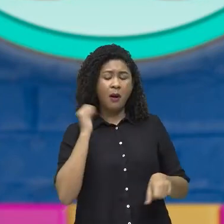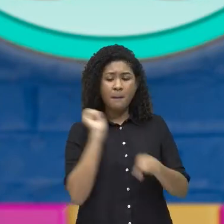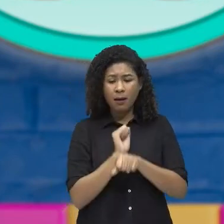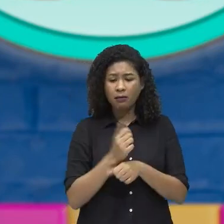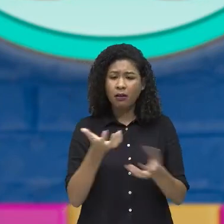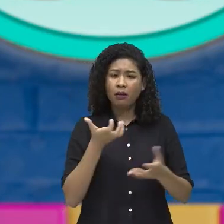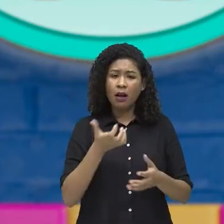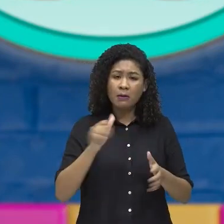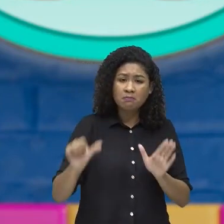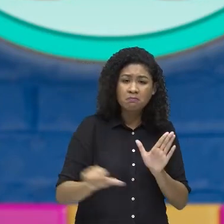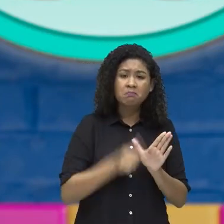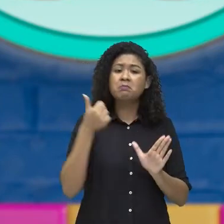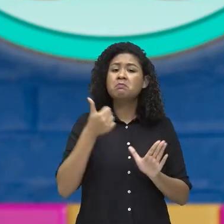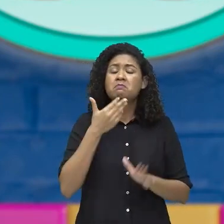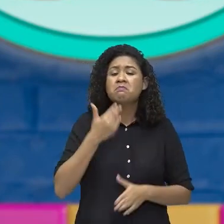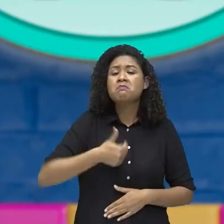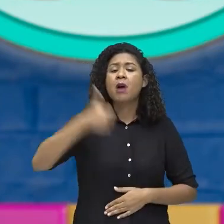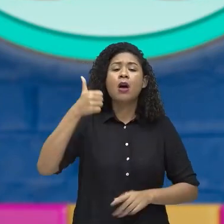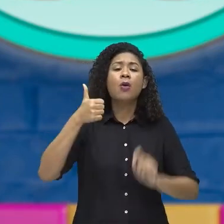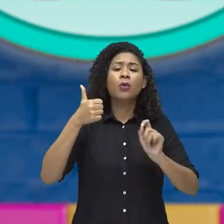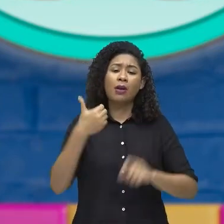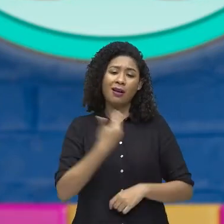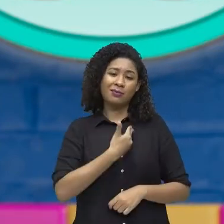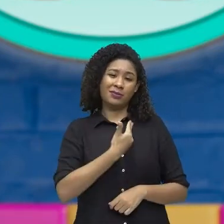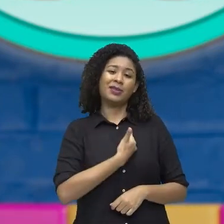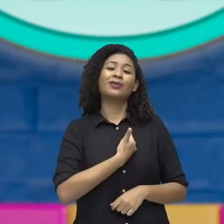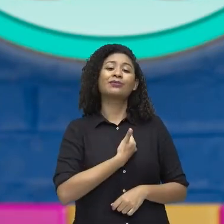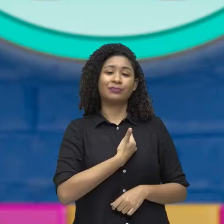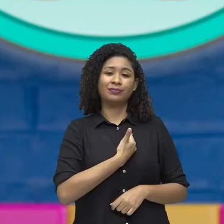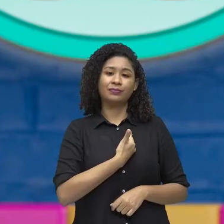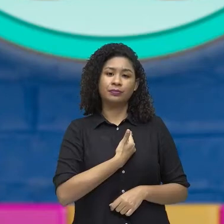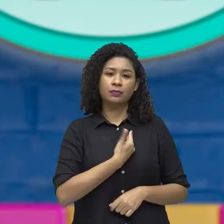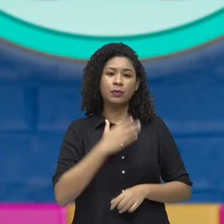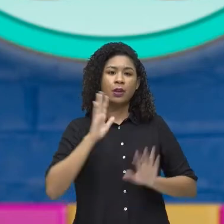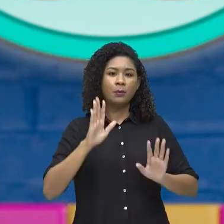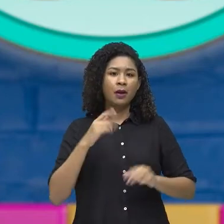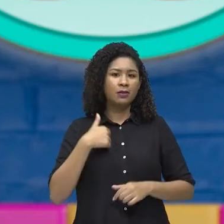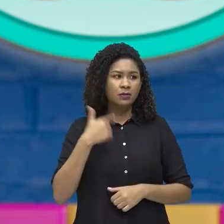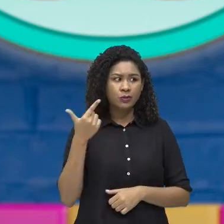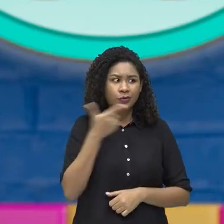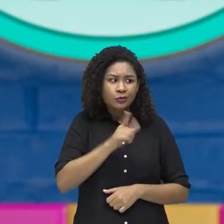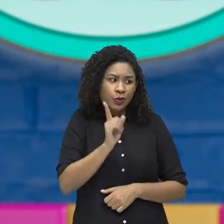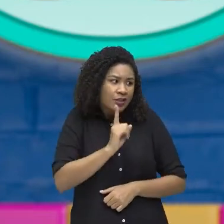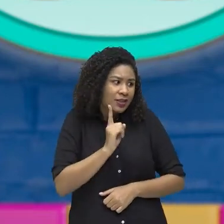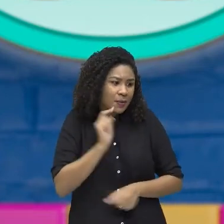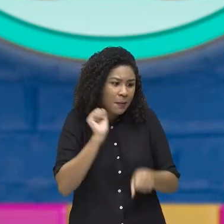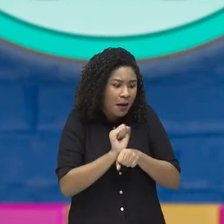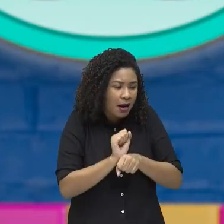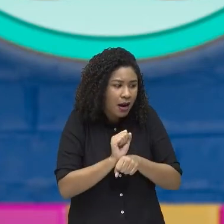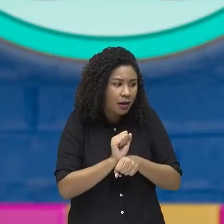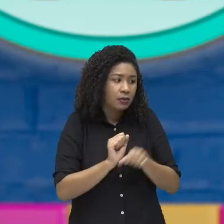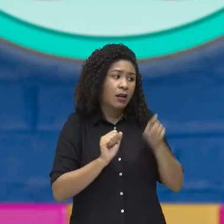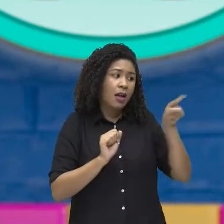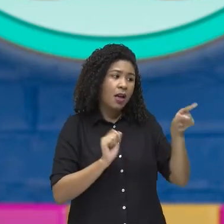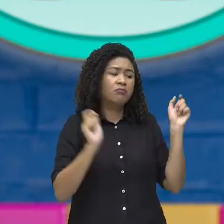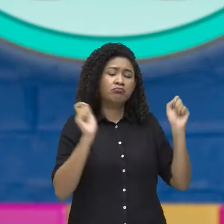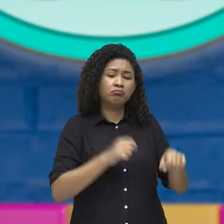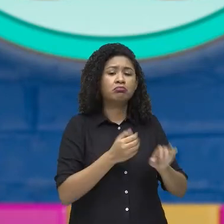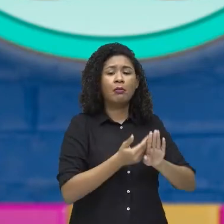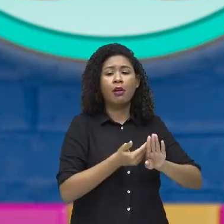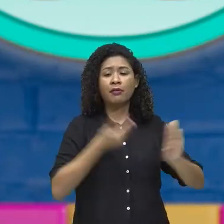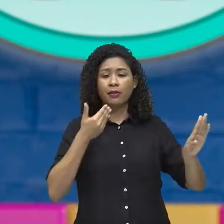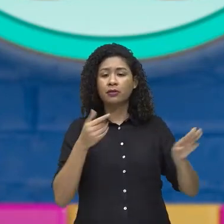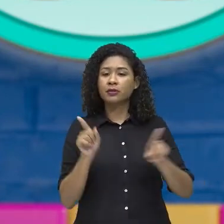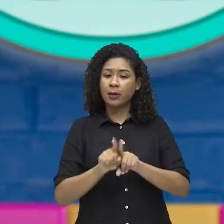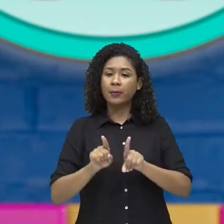amizade dela ainda. Se eu não consigo fazê-lo, ela também tem o direito de se distanciar de mim, né? Então, são desses processos que